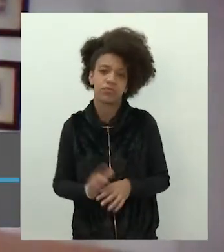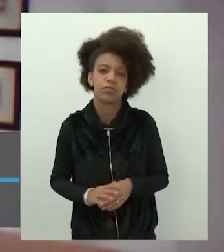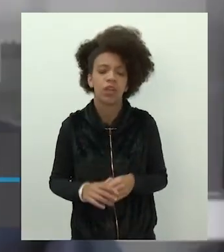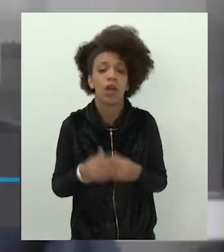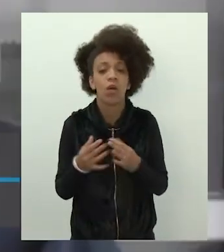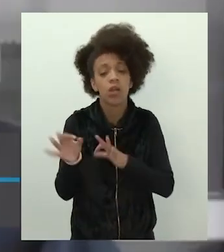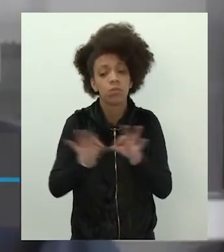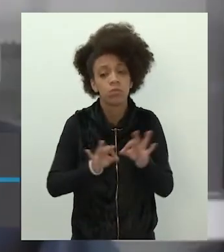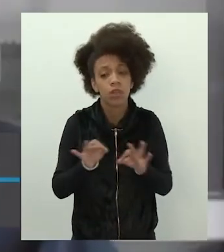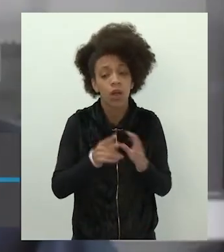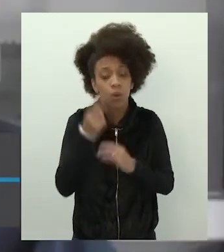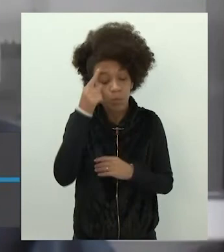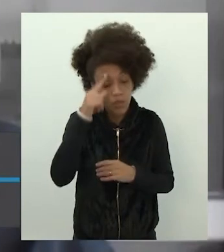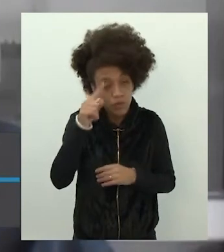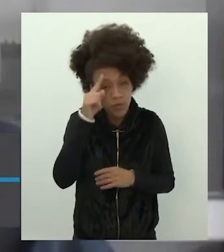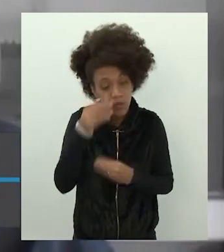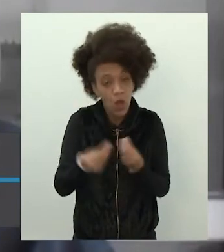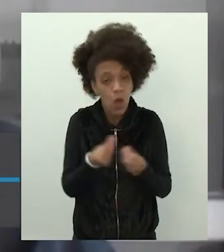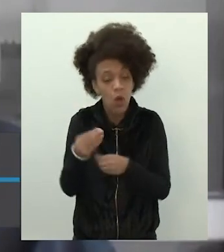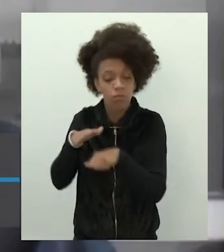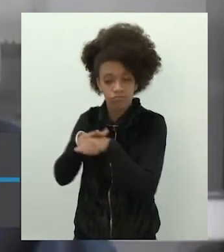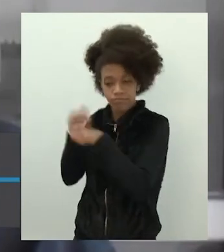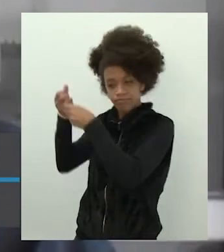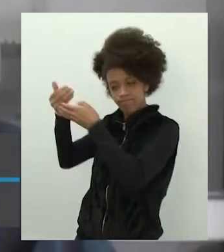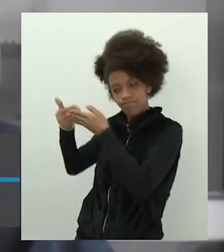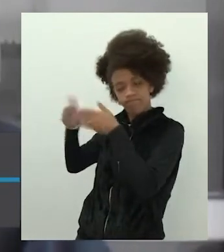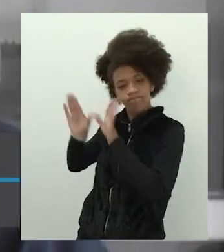programa, que uma dúvida, né? Como o chat fica aberto